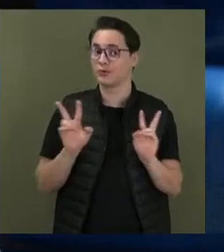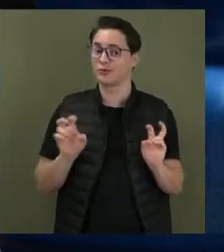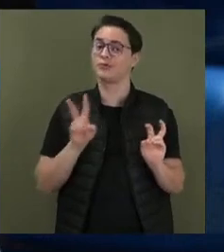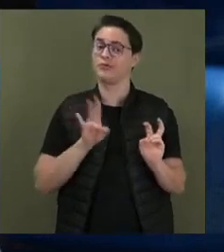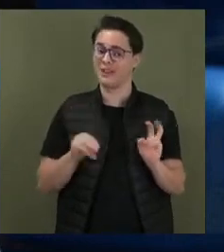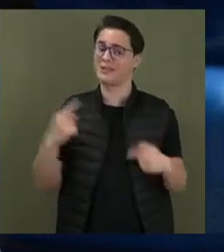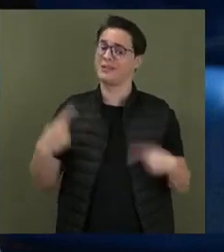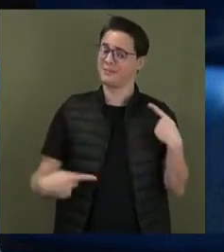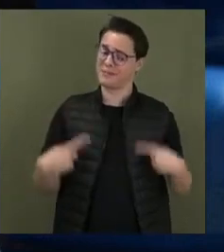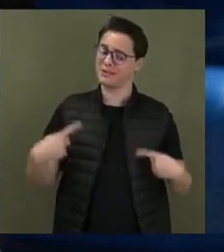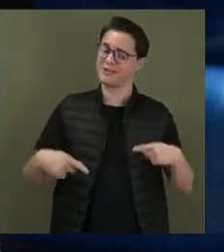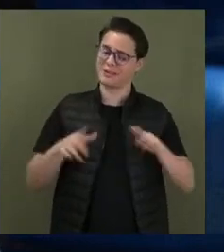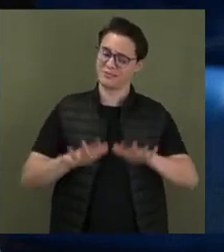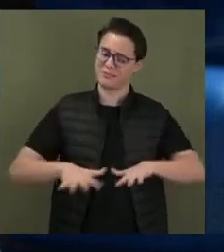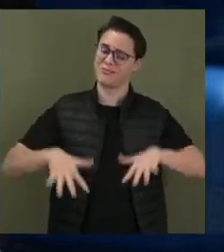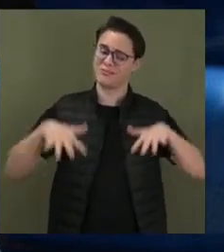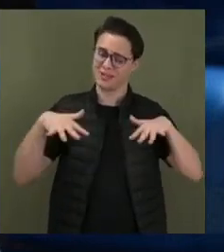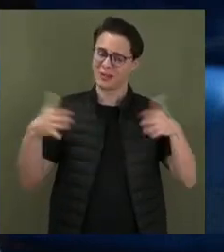plenário.